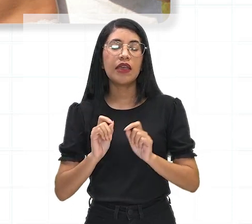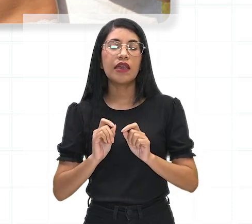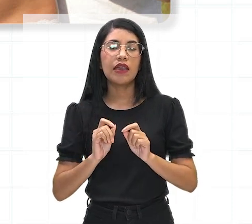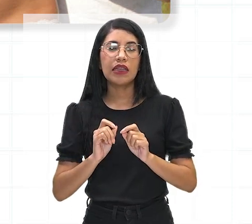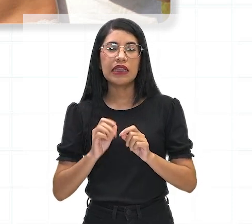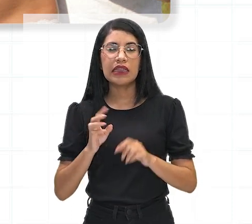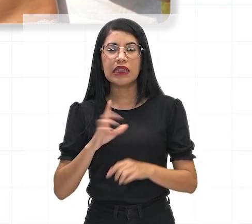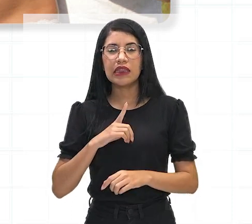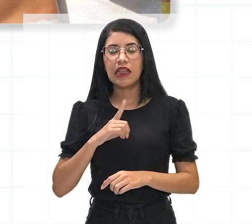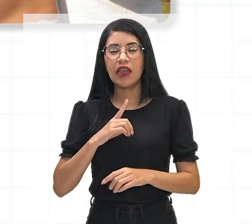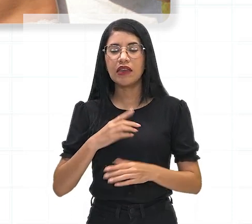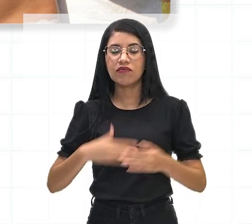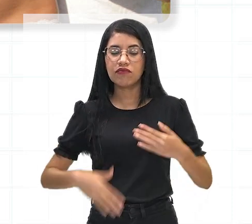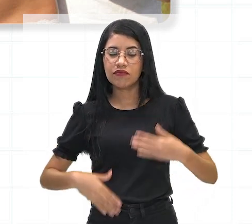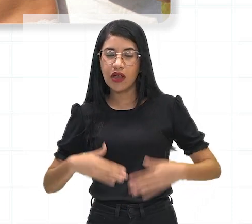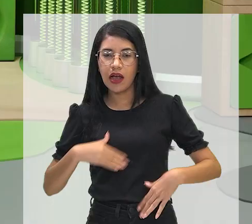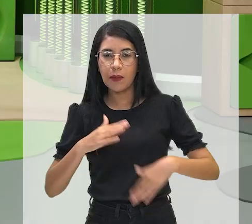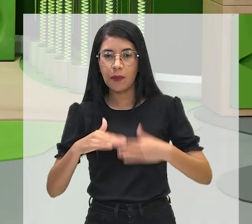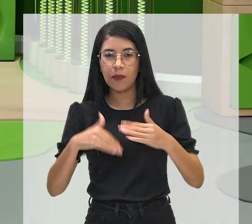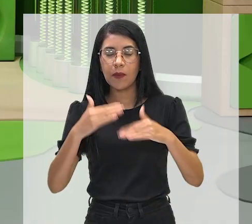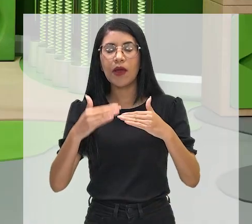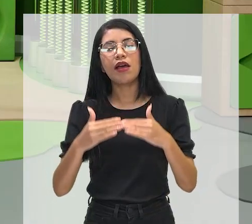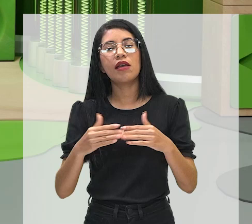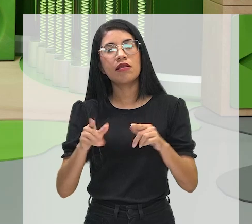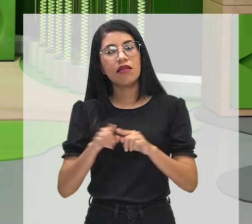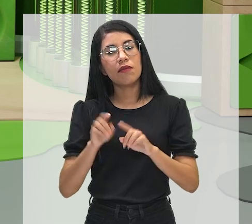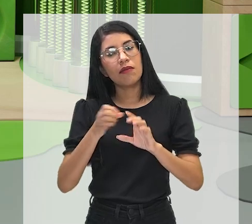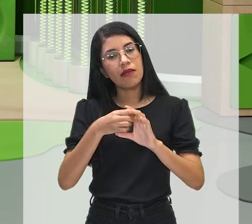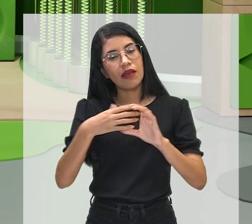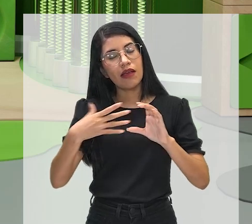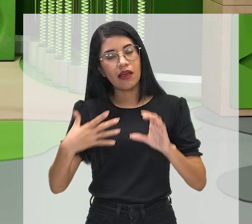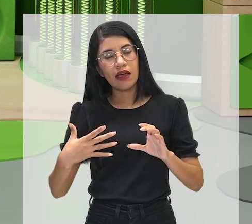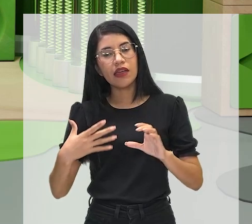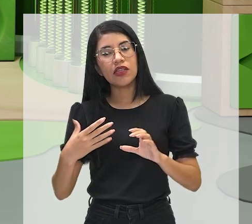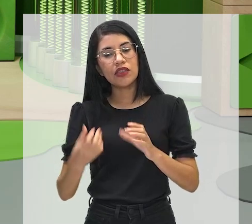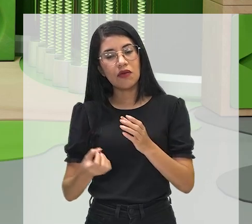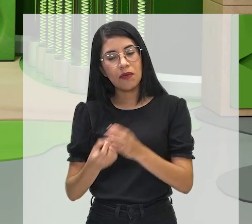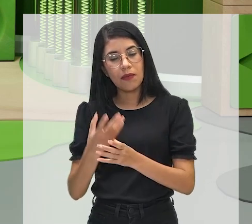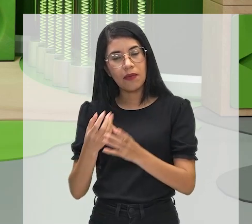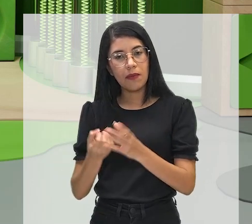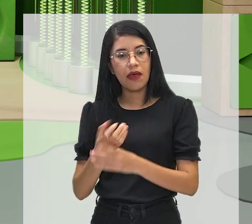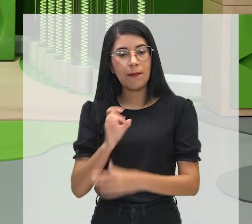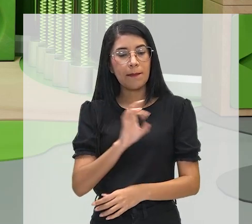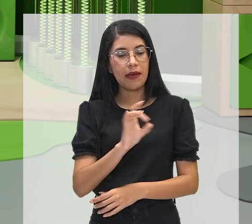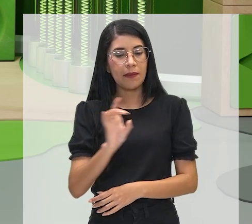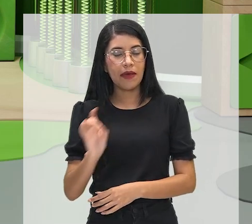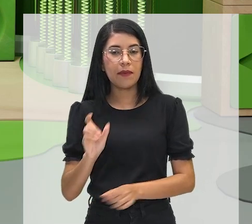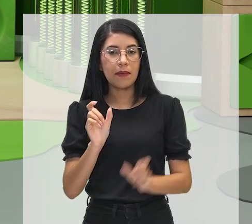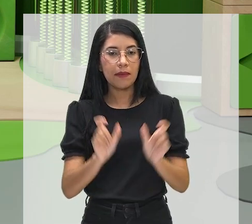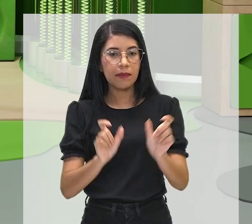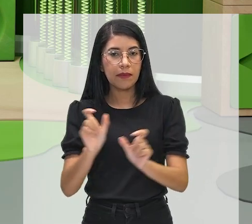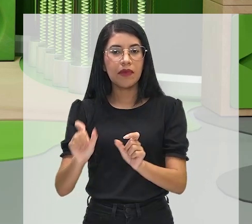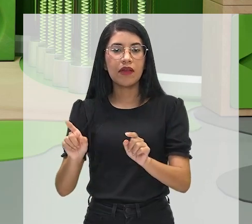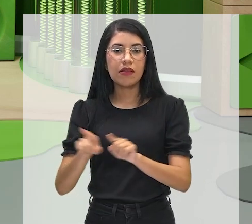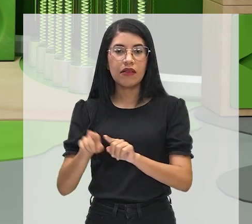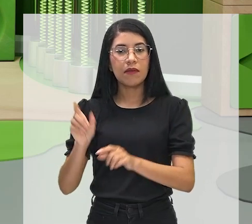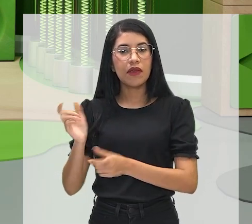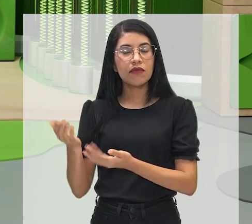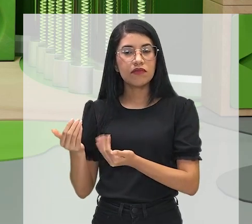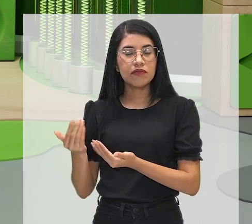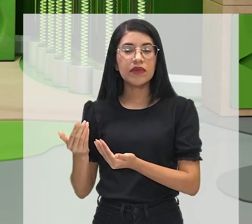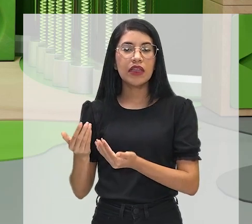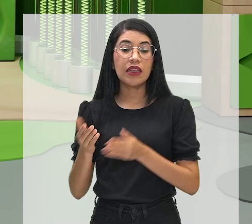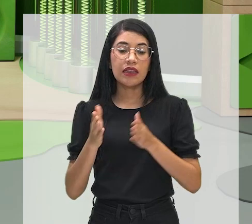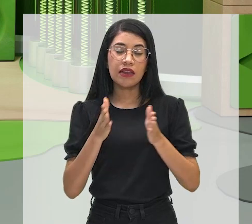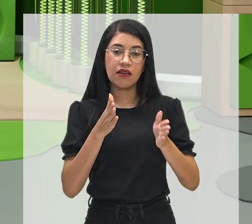apesar desse avanço no corpo humano, dessas características surgirem, né, em cada pessoa, no adolescente,